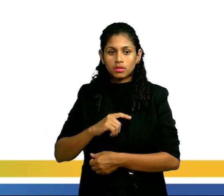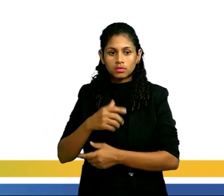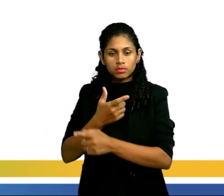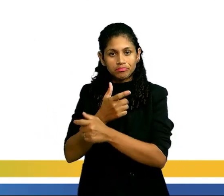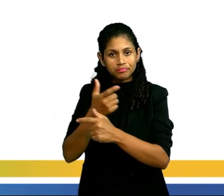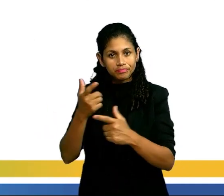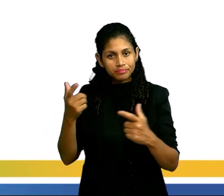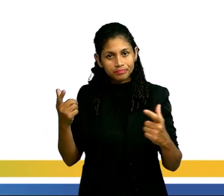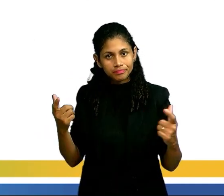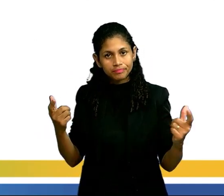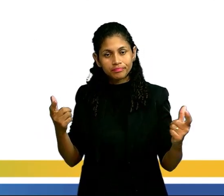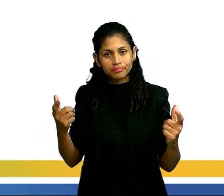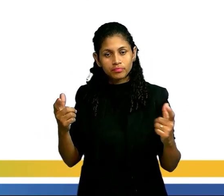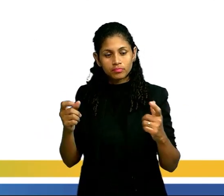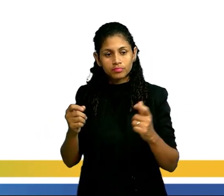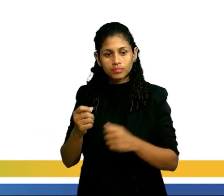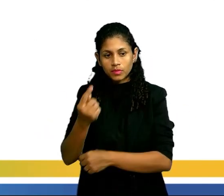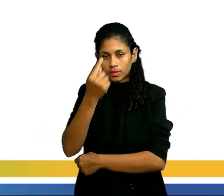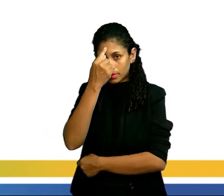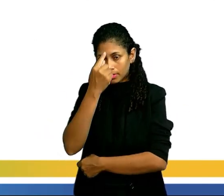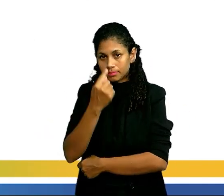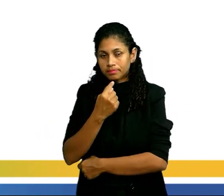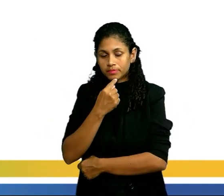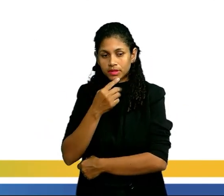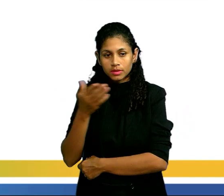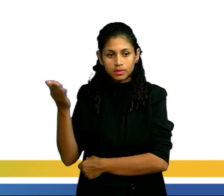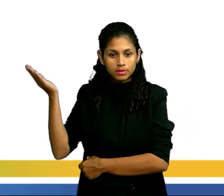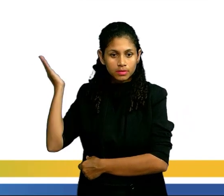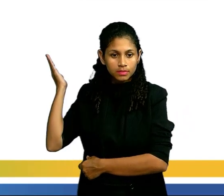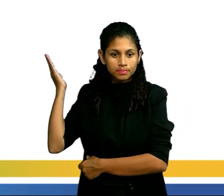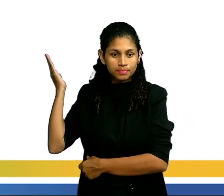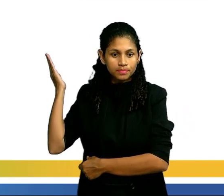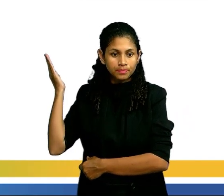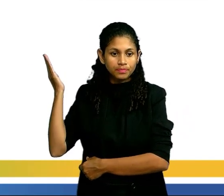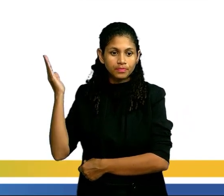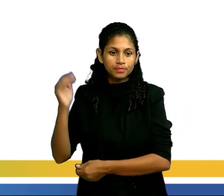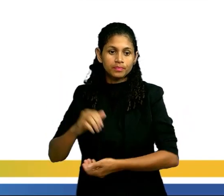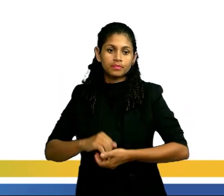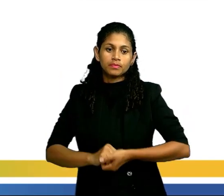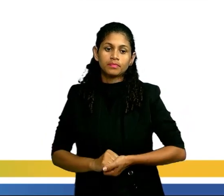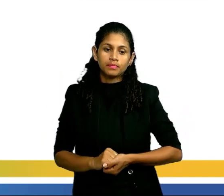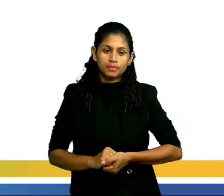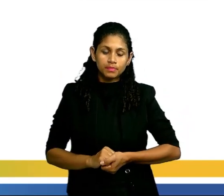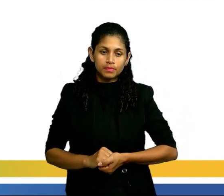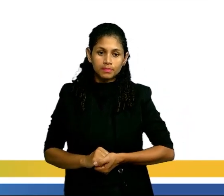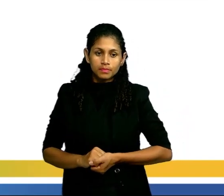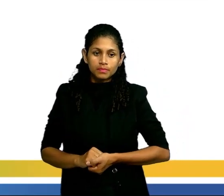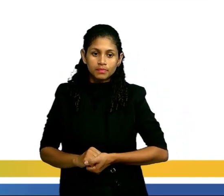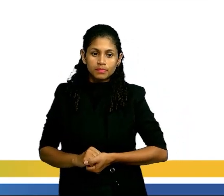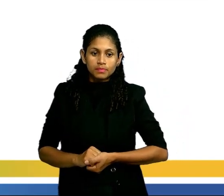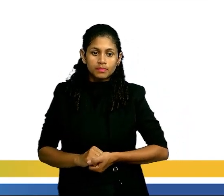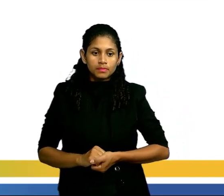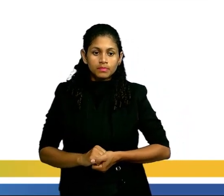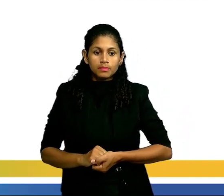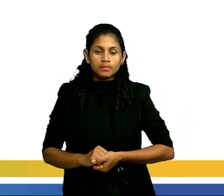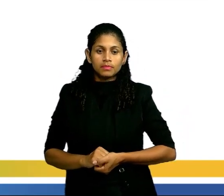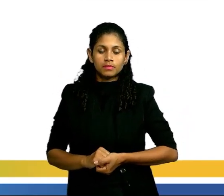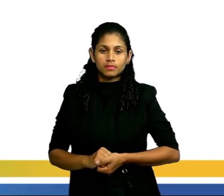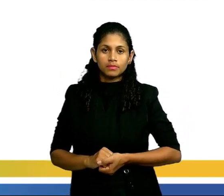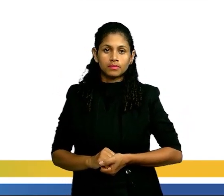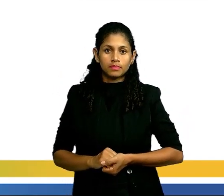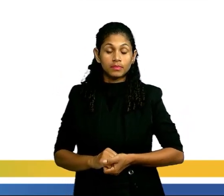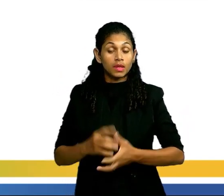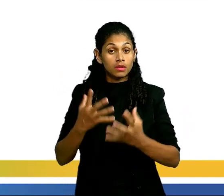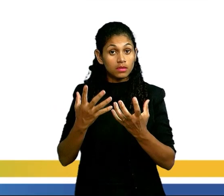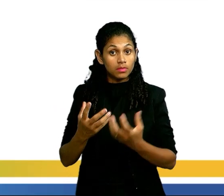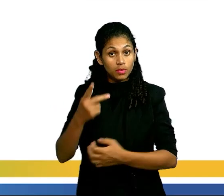né, do slide anterior, que foi tirado por esse fotógrafo que está aí na referência, né, o Nick Ut, e ele recebeu